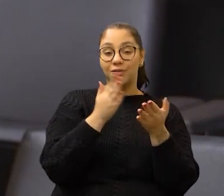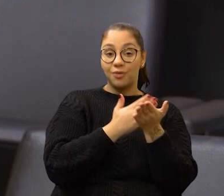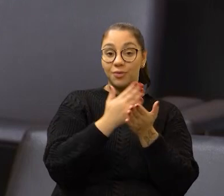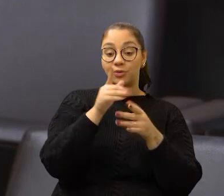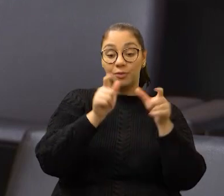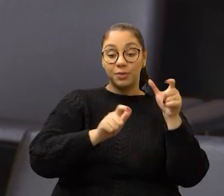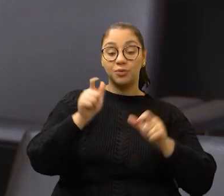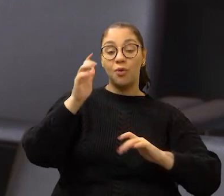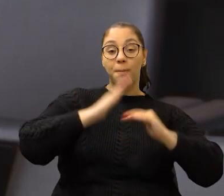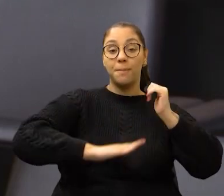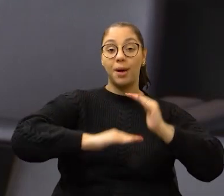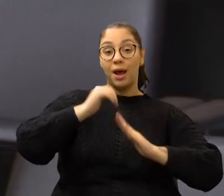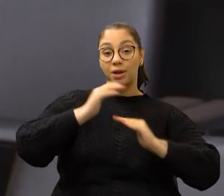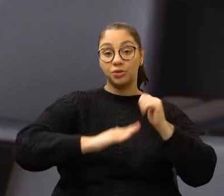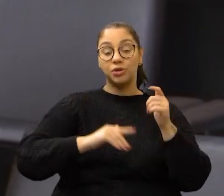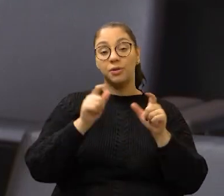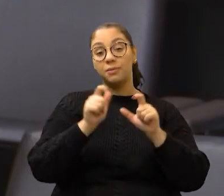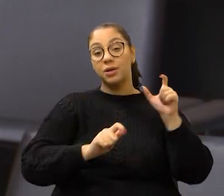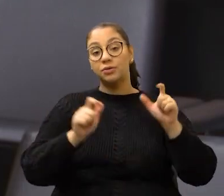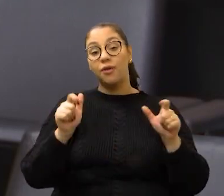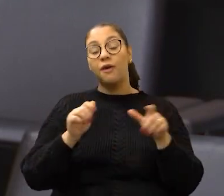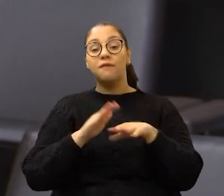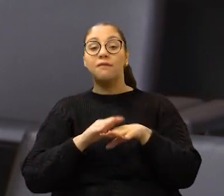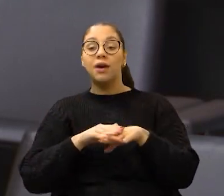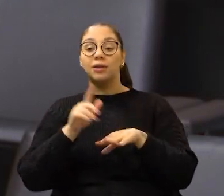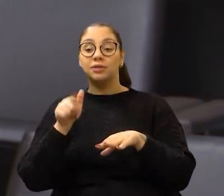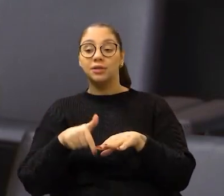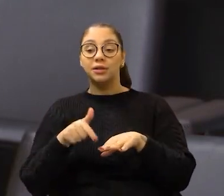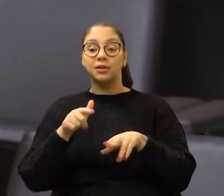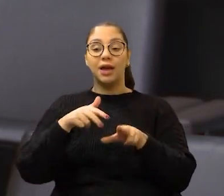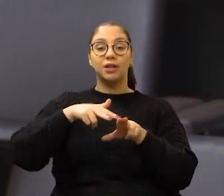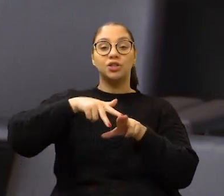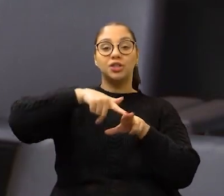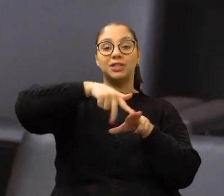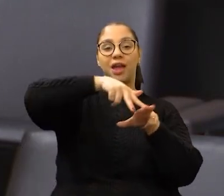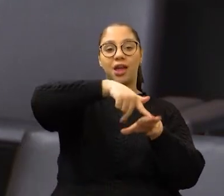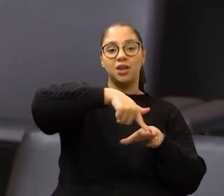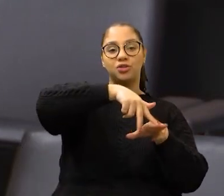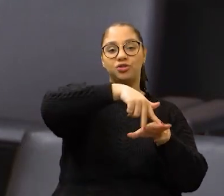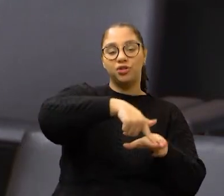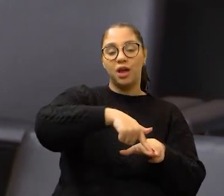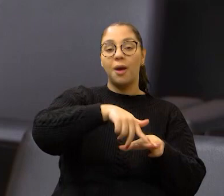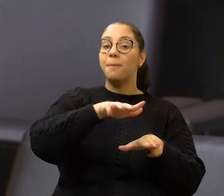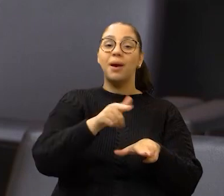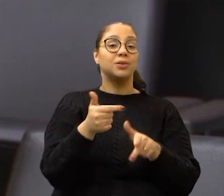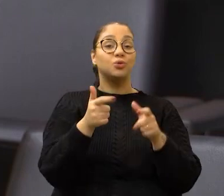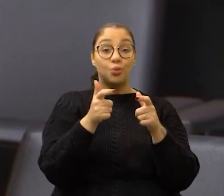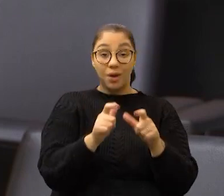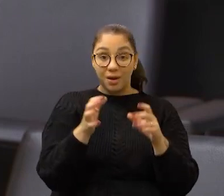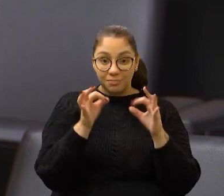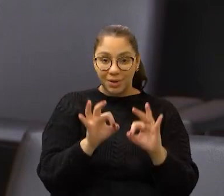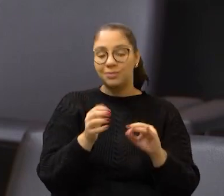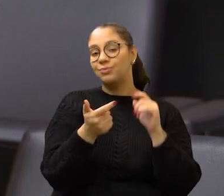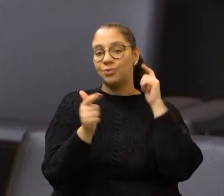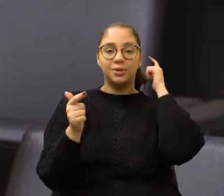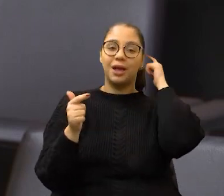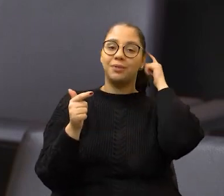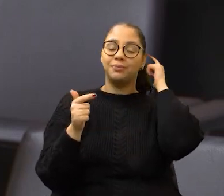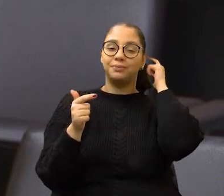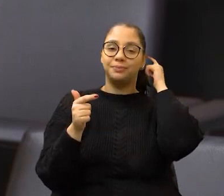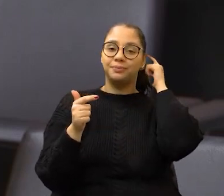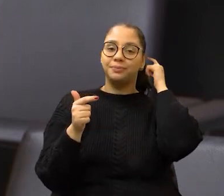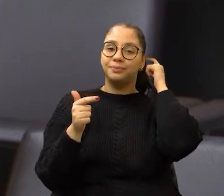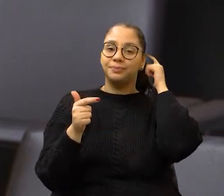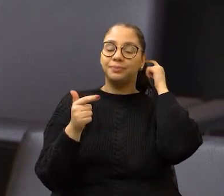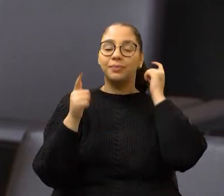conversar com praticante de parkour. Normalmente, esses praticantes saem dos skatistas. Só que eles não têm o local para